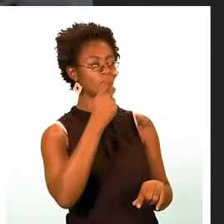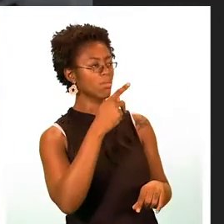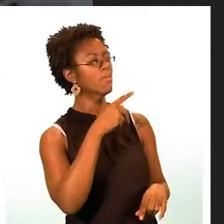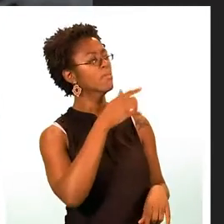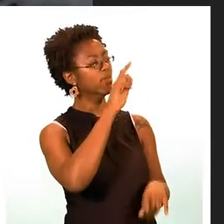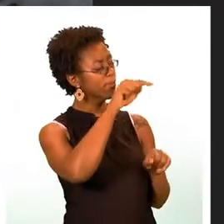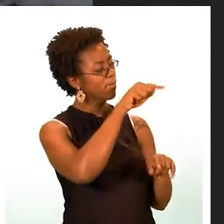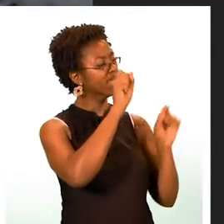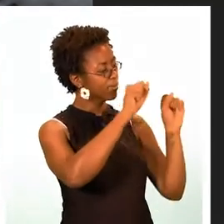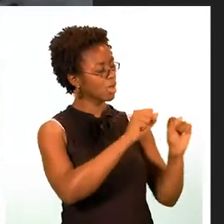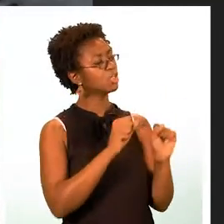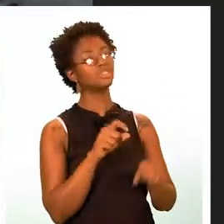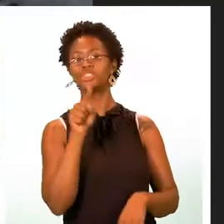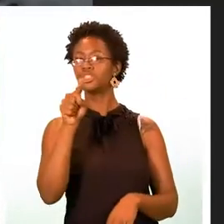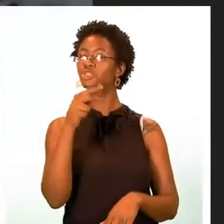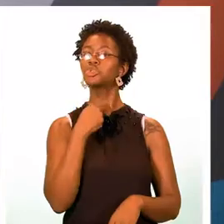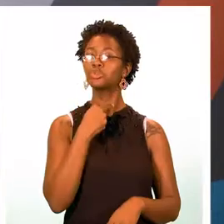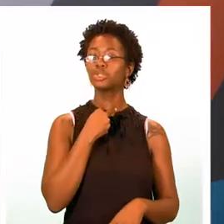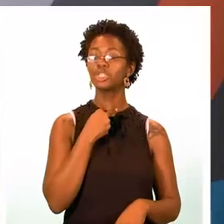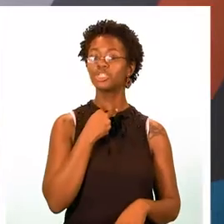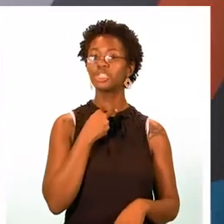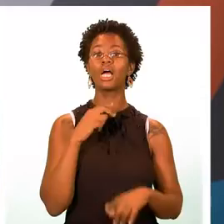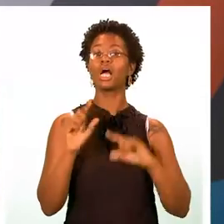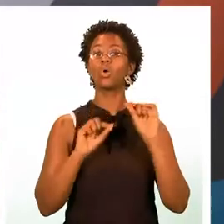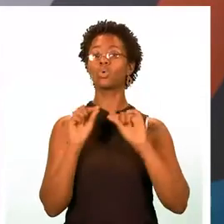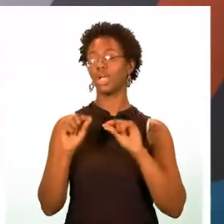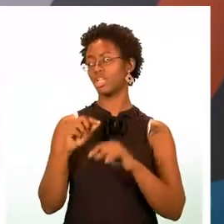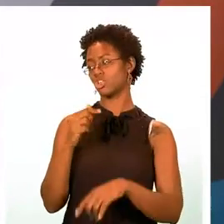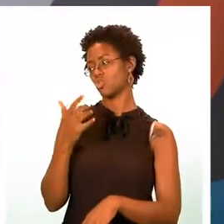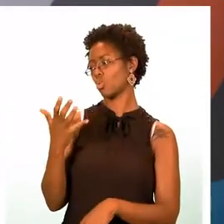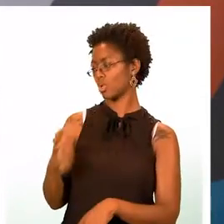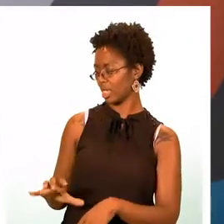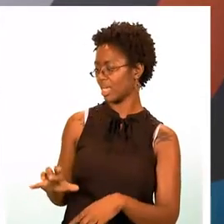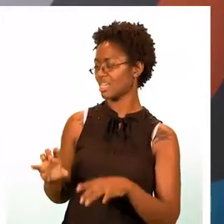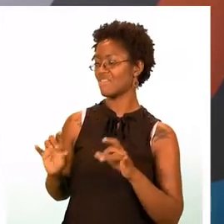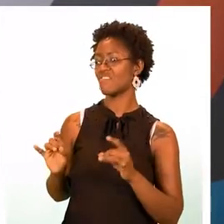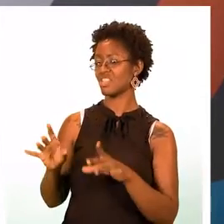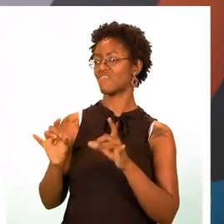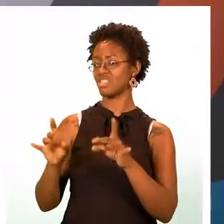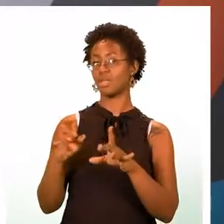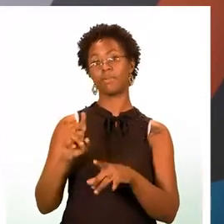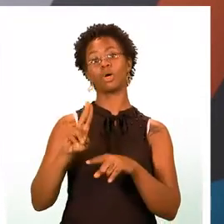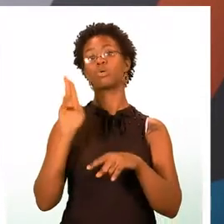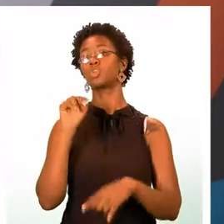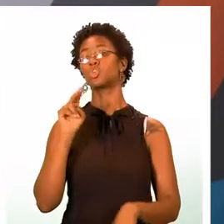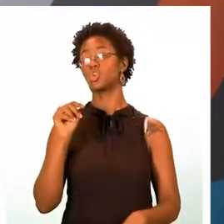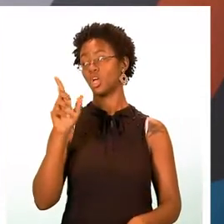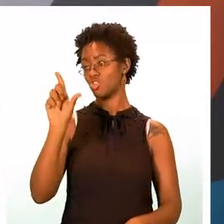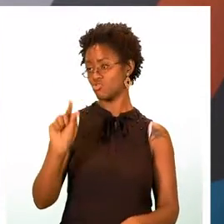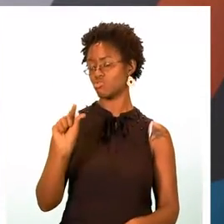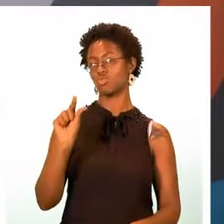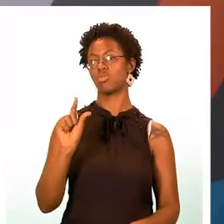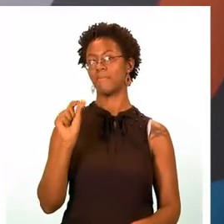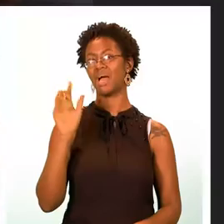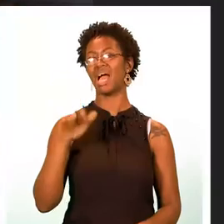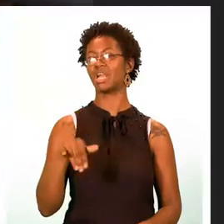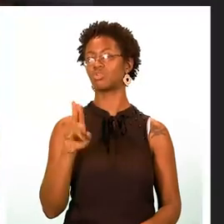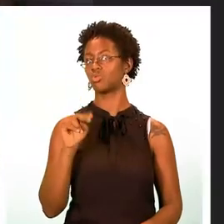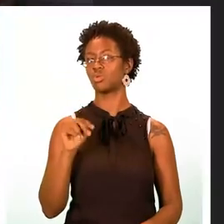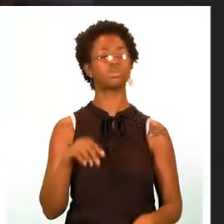quem pode e quem não pode. Eles definem. Ou seja, o preço, eles não deixam a oferta ser muito grande para não baixar o preço.